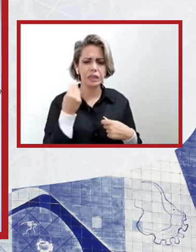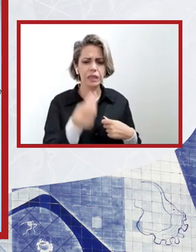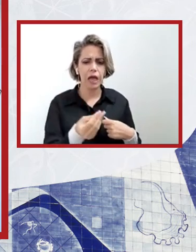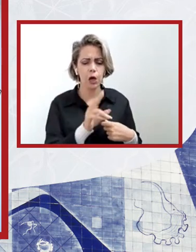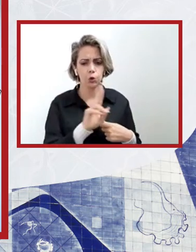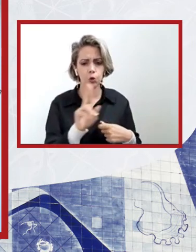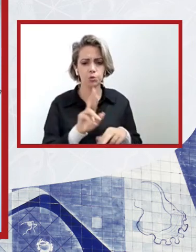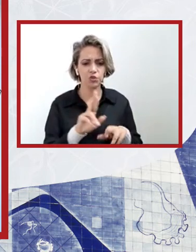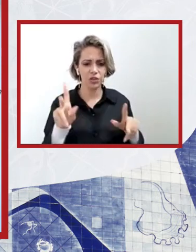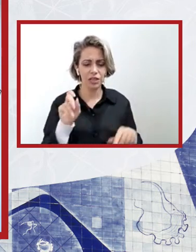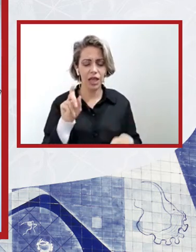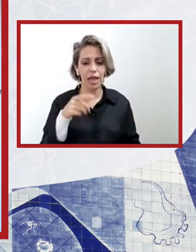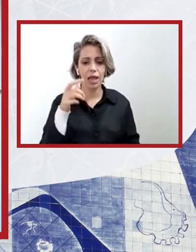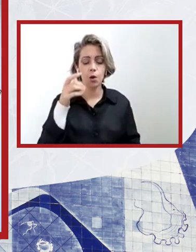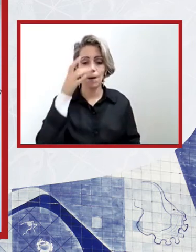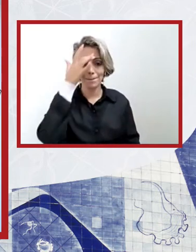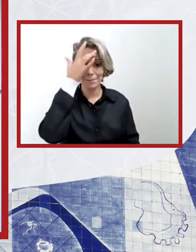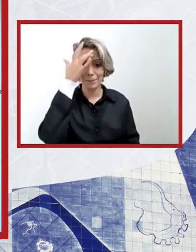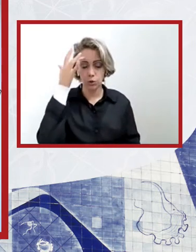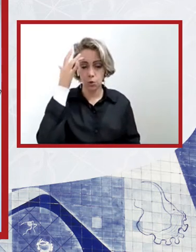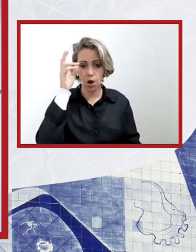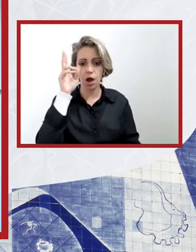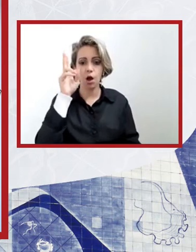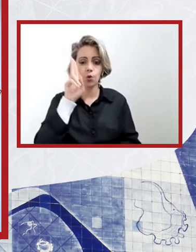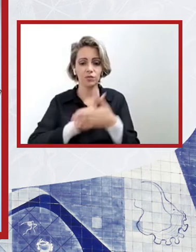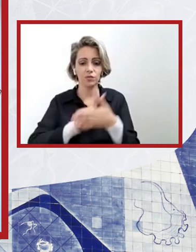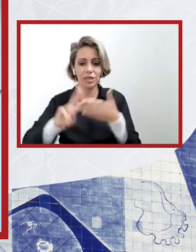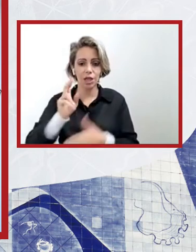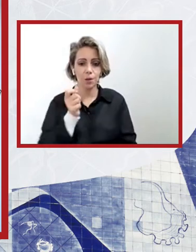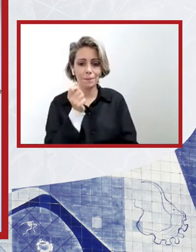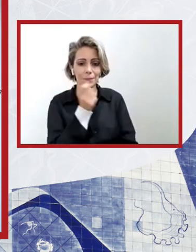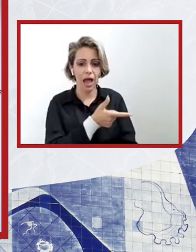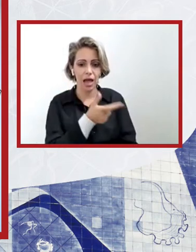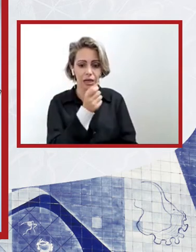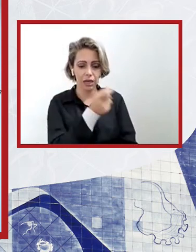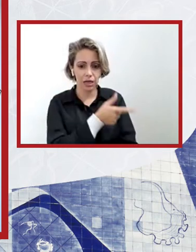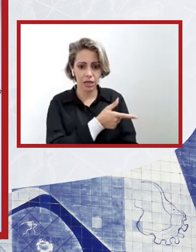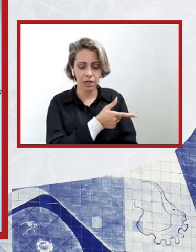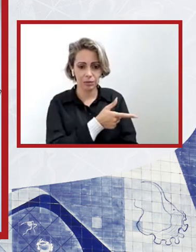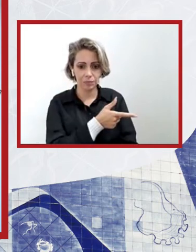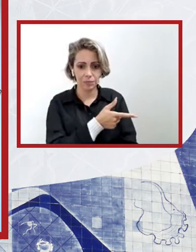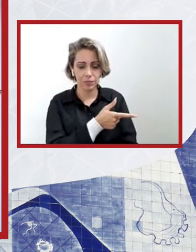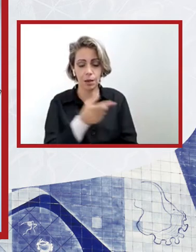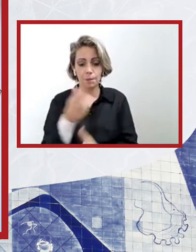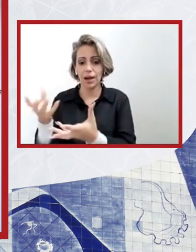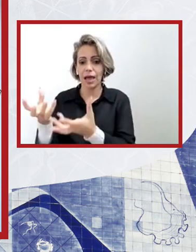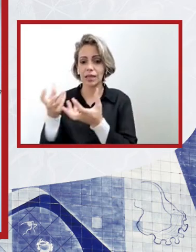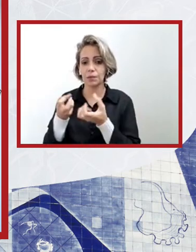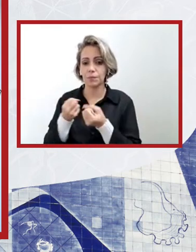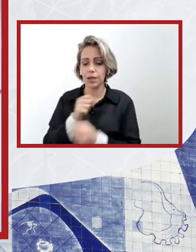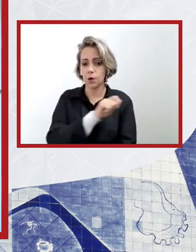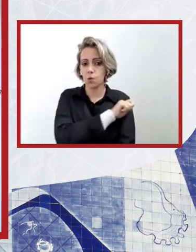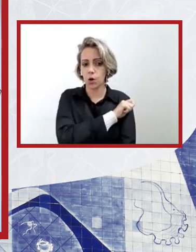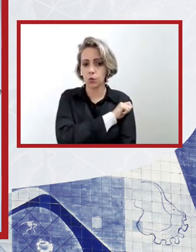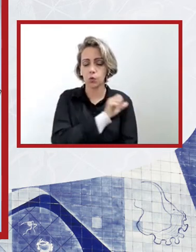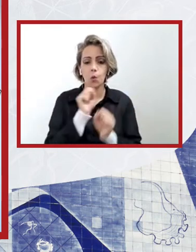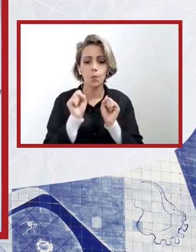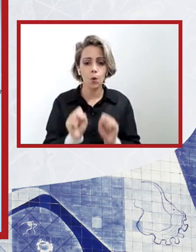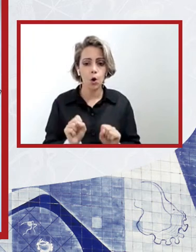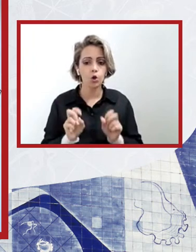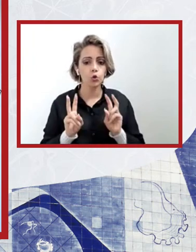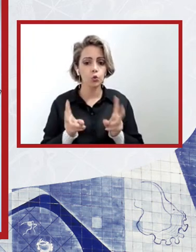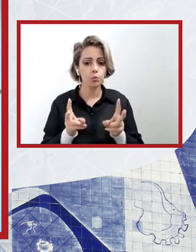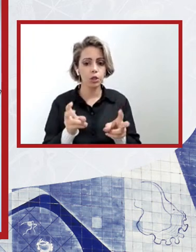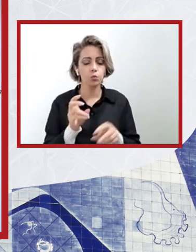pessoa paga pela universidade, né, que recebe um estudante, que pode ser do mesmo curso ou não,